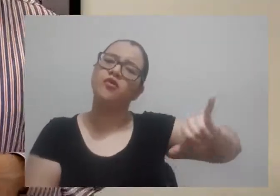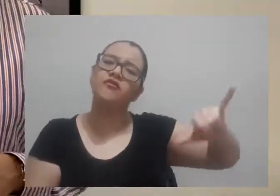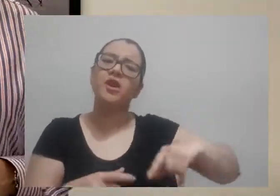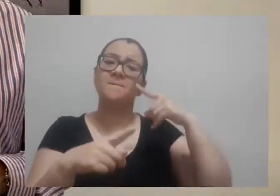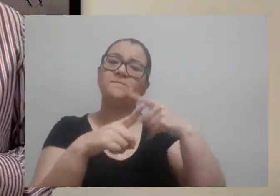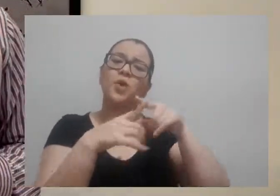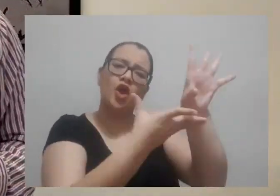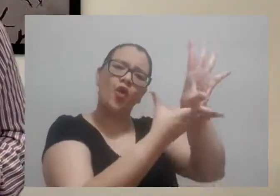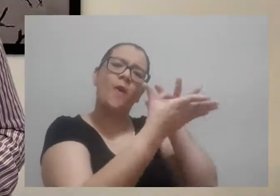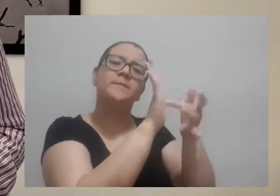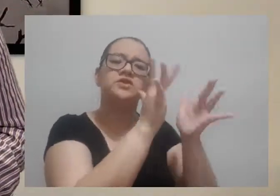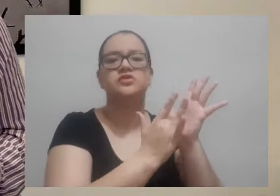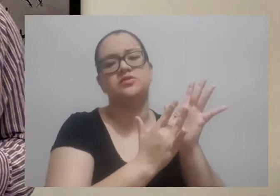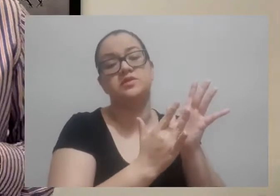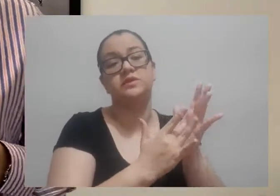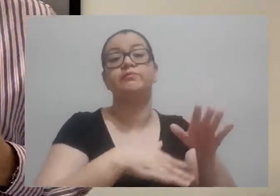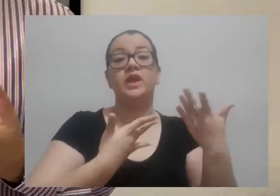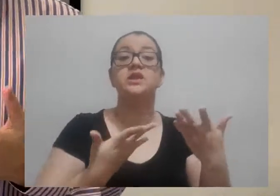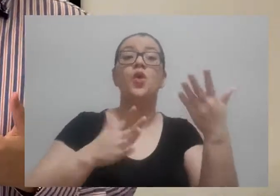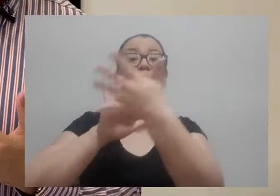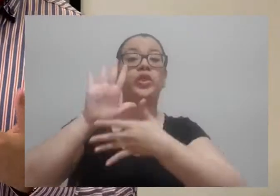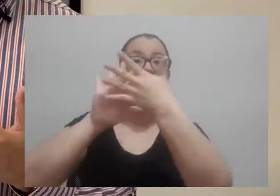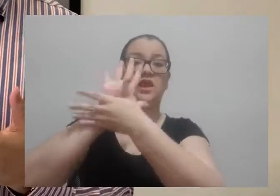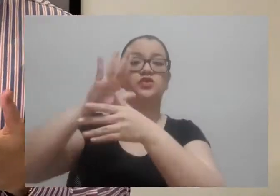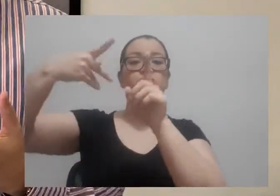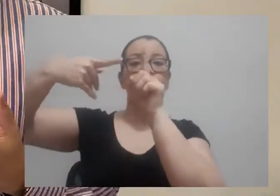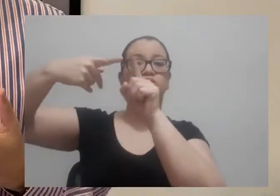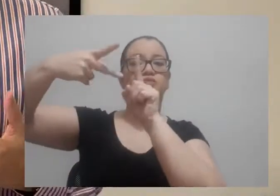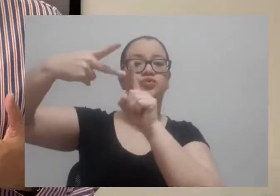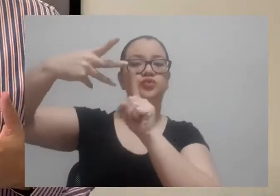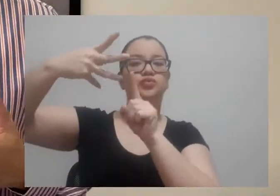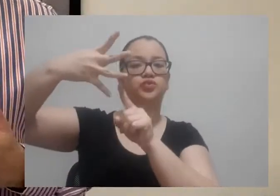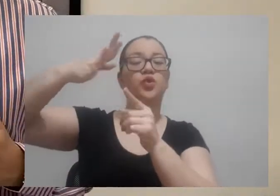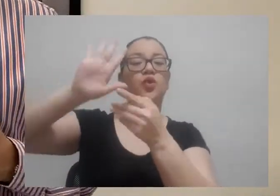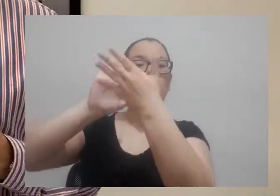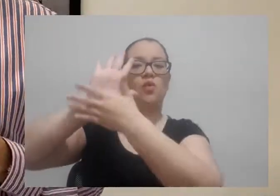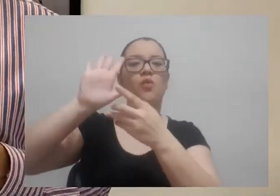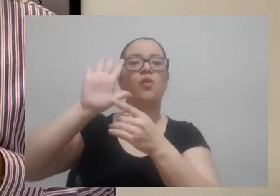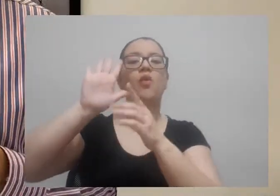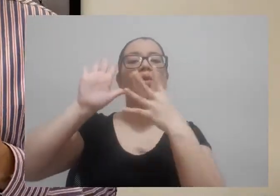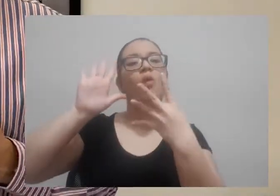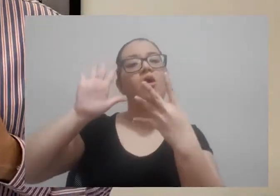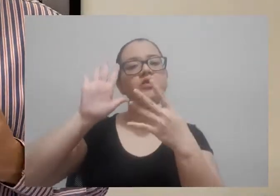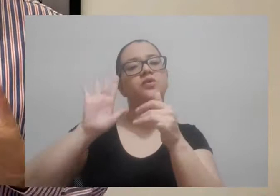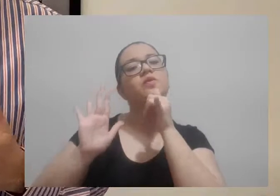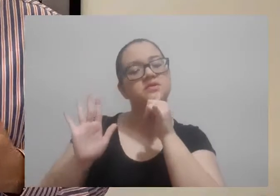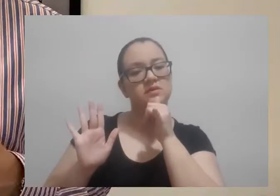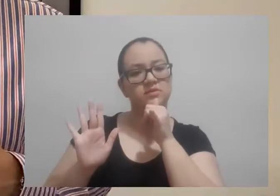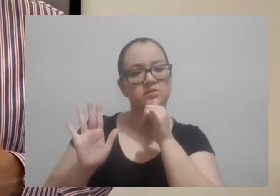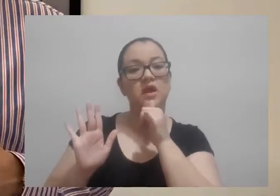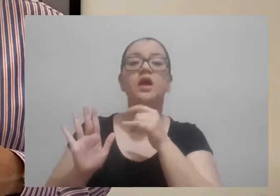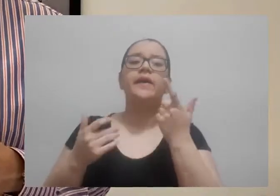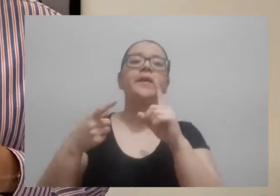ver aí no texto. Se alguém lhe der um tapa na face, lhe processar e tirar-lhe a